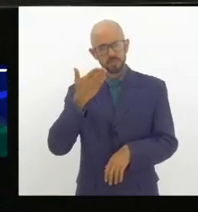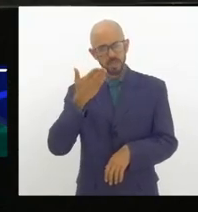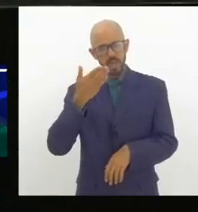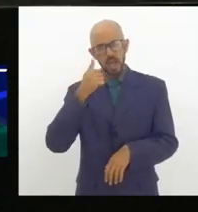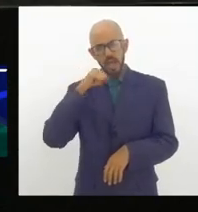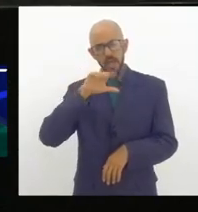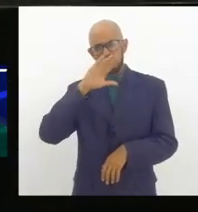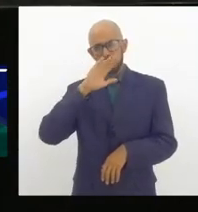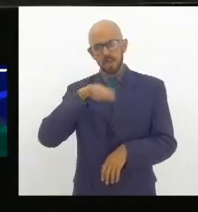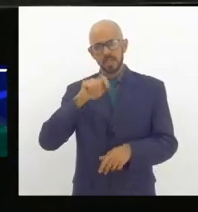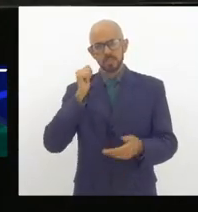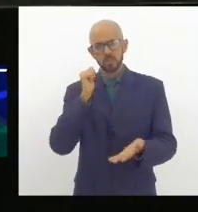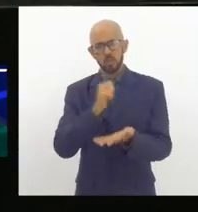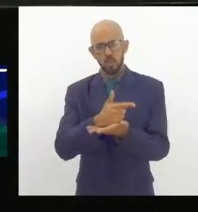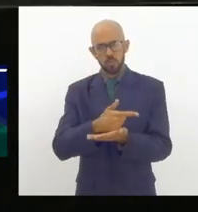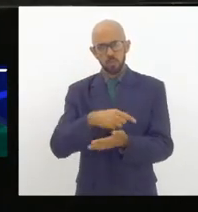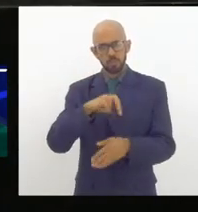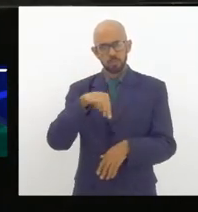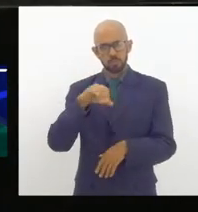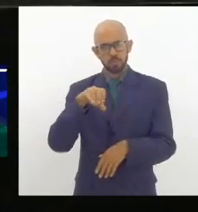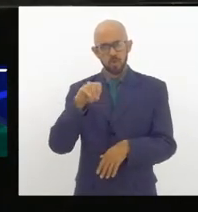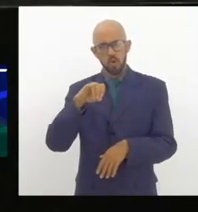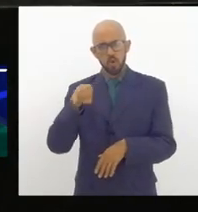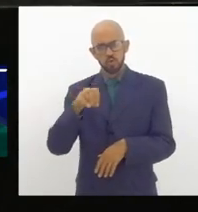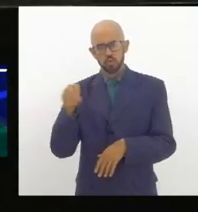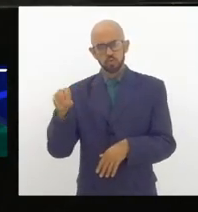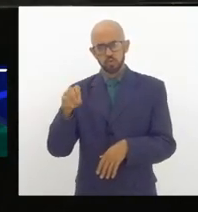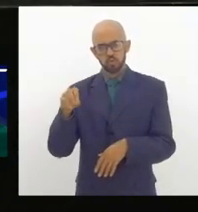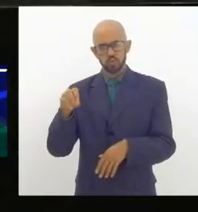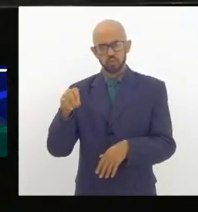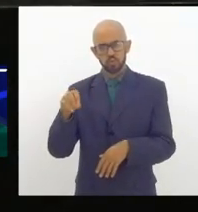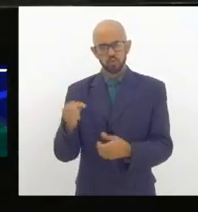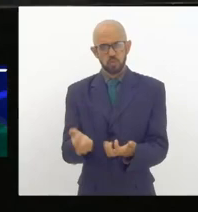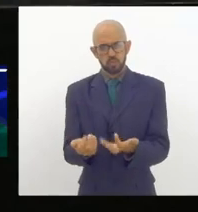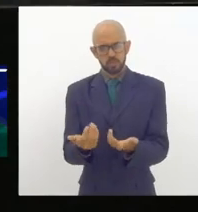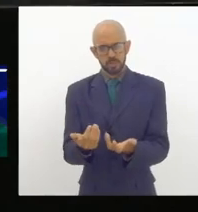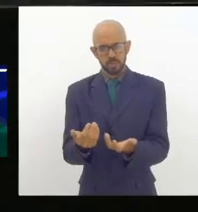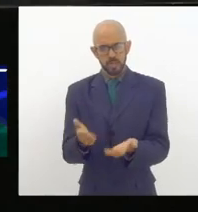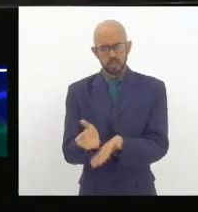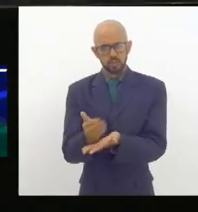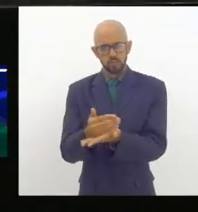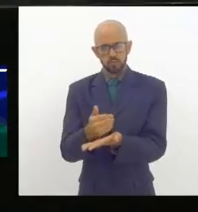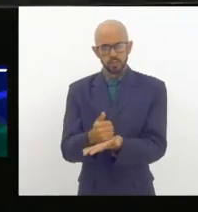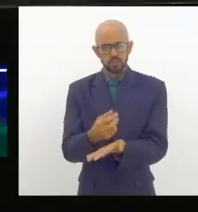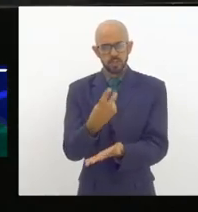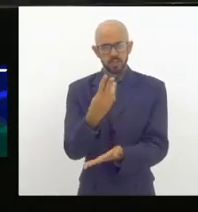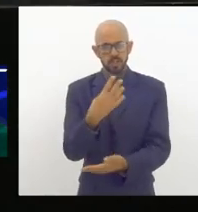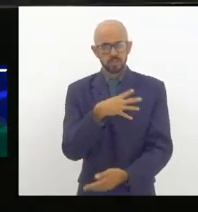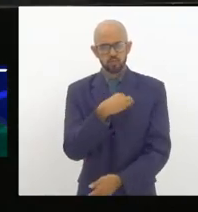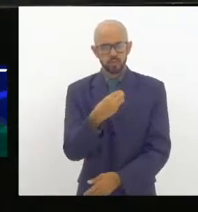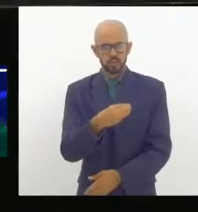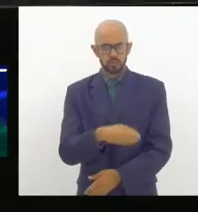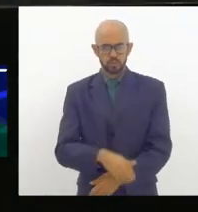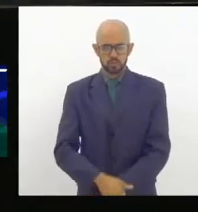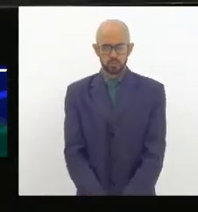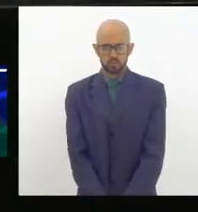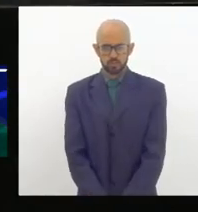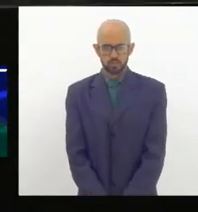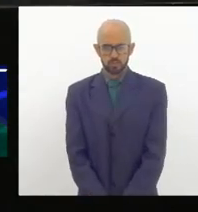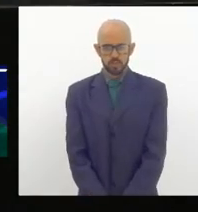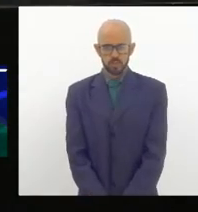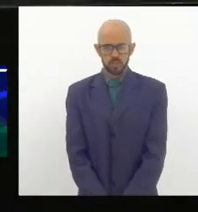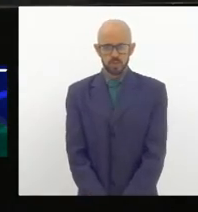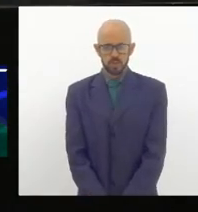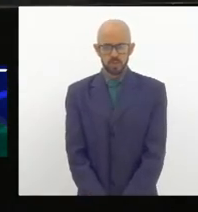fazem elas o miojo cozinha miojo e dividir para três filhos de manhã cedo e